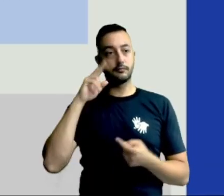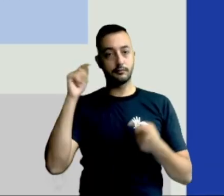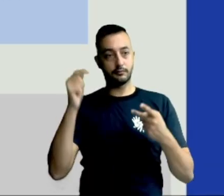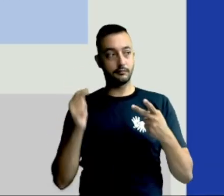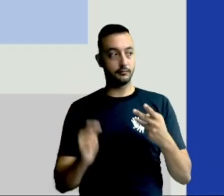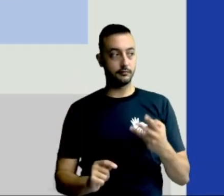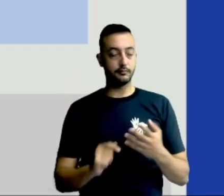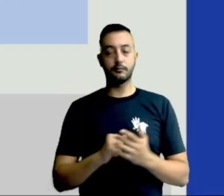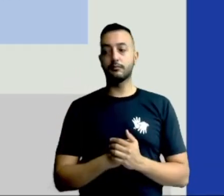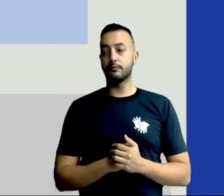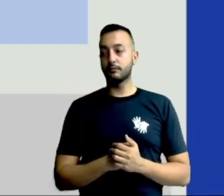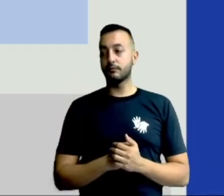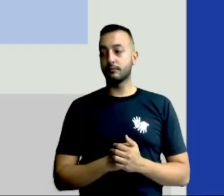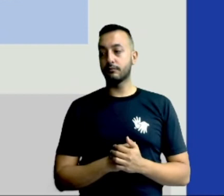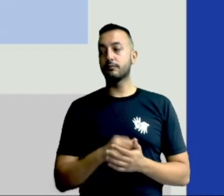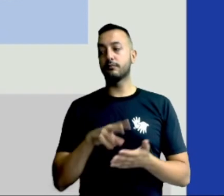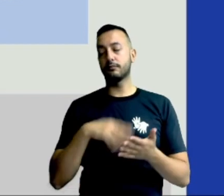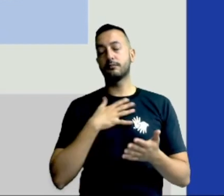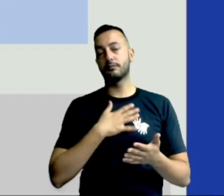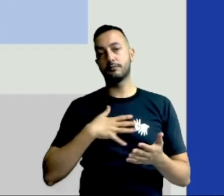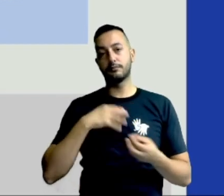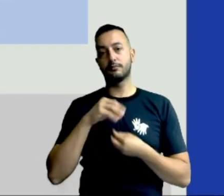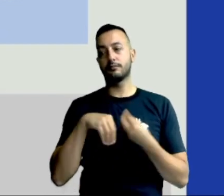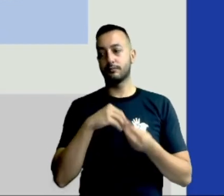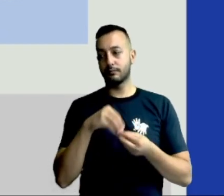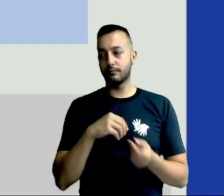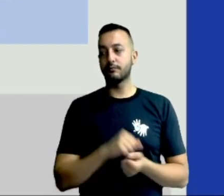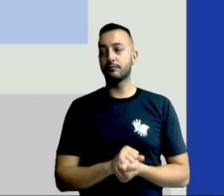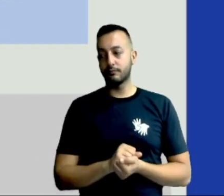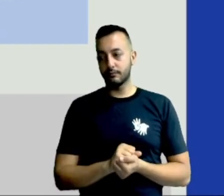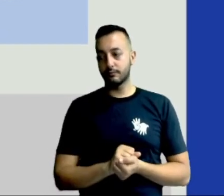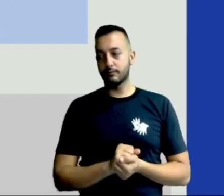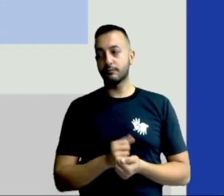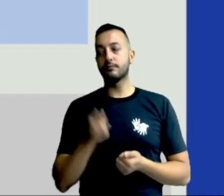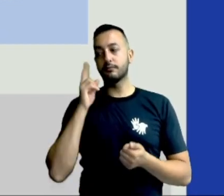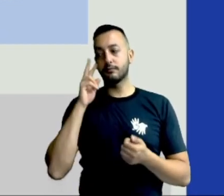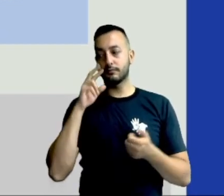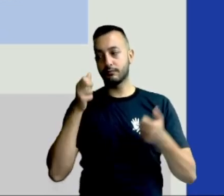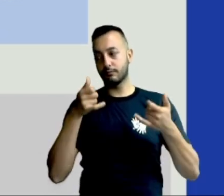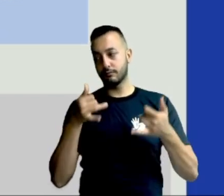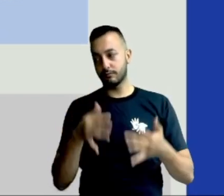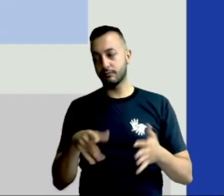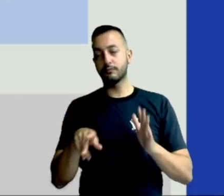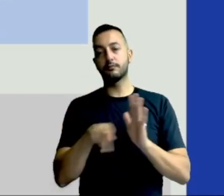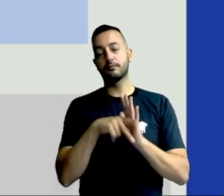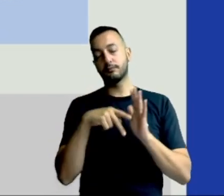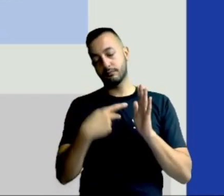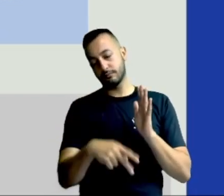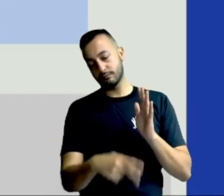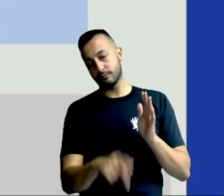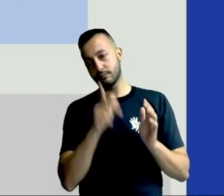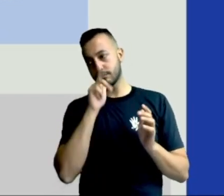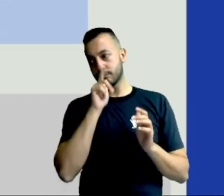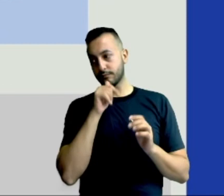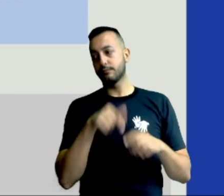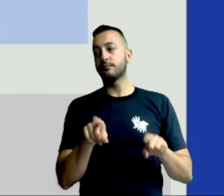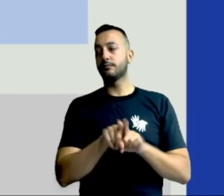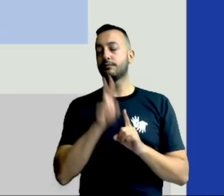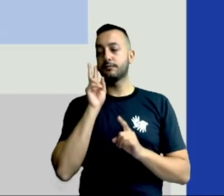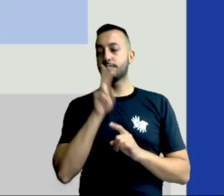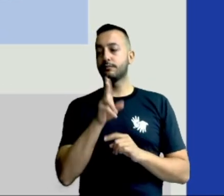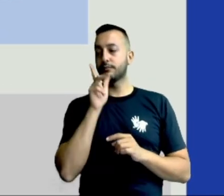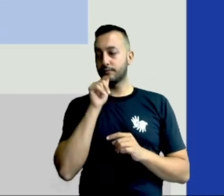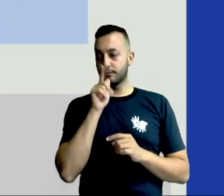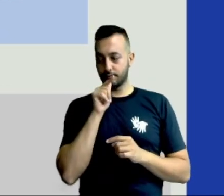revisão. A leitura de leite, né, foi misturas. Nós tivemos uma breve revisão sobre as propriedades da água, né? Vimos que a